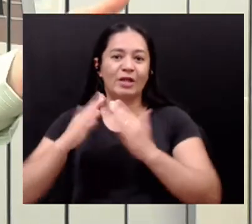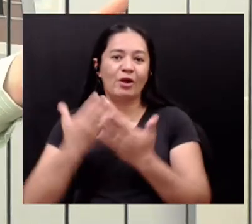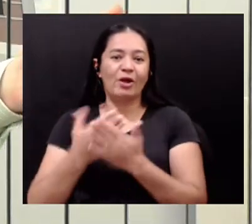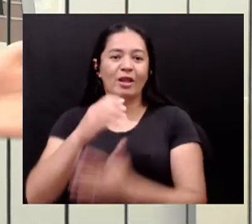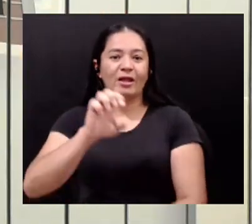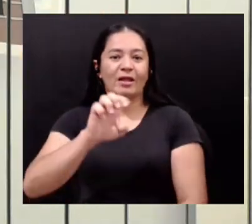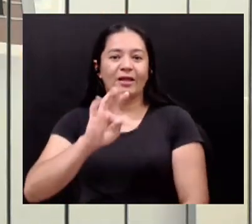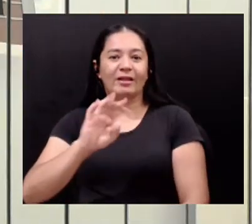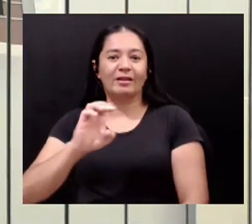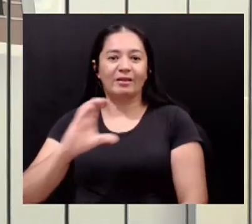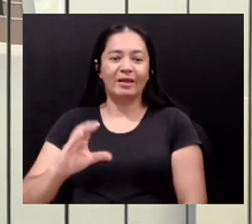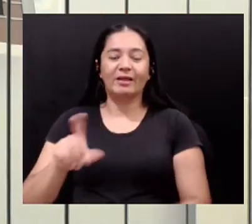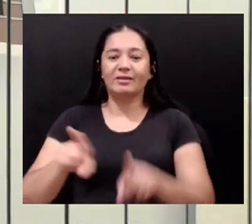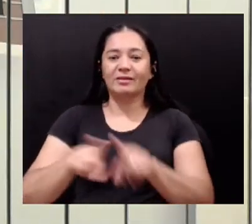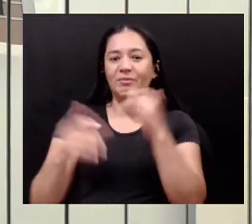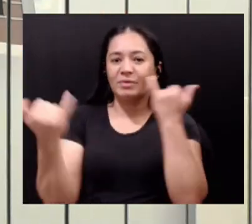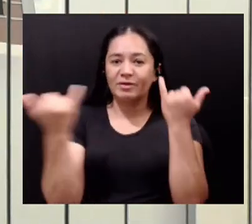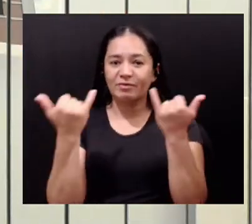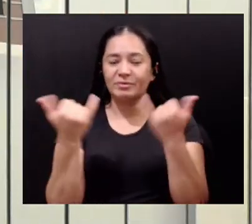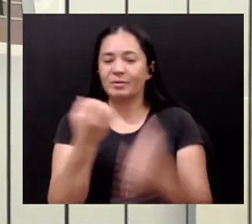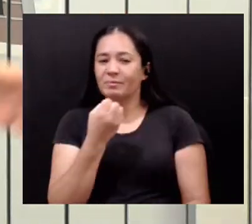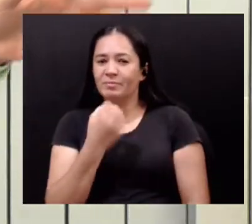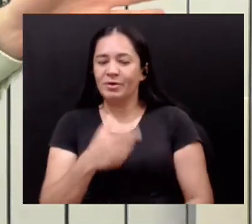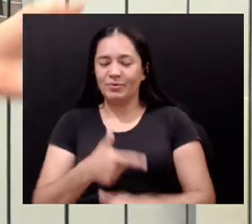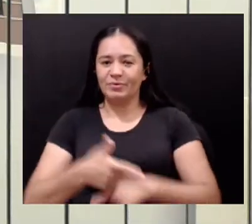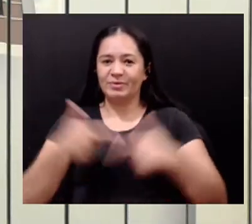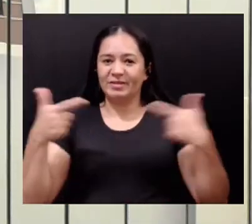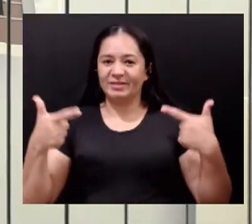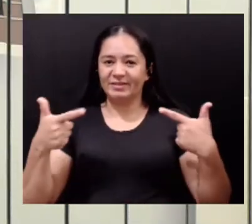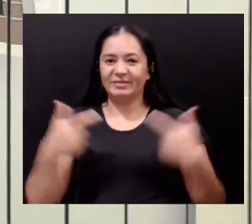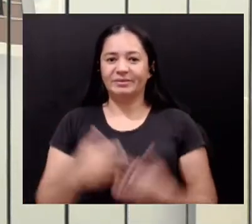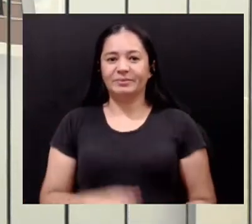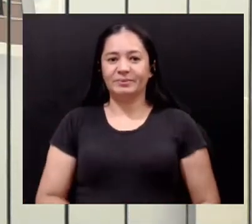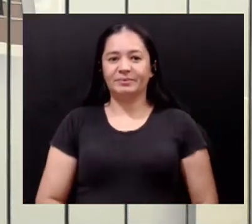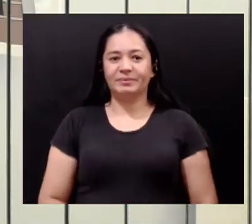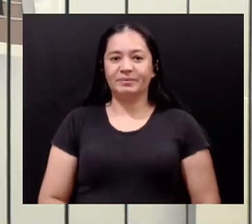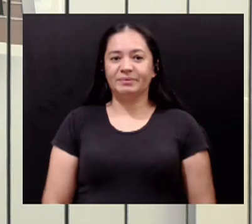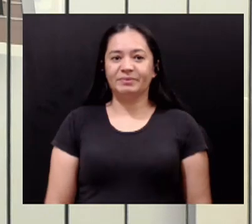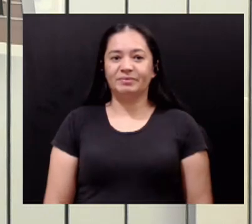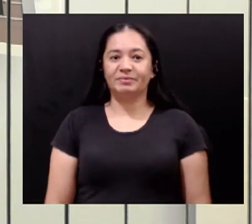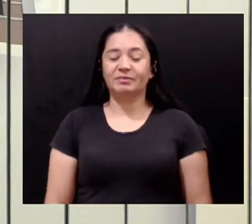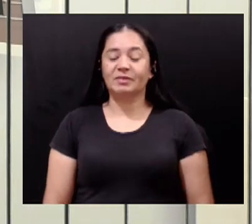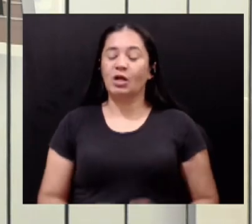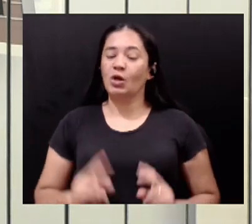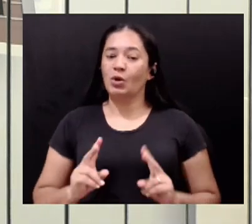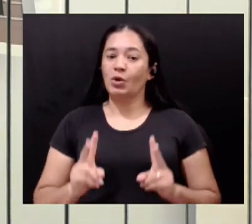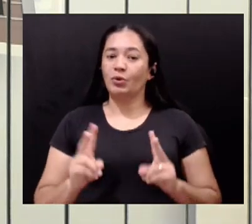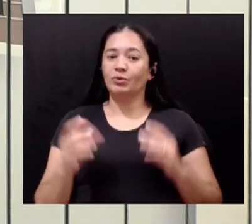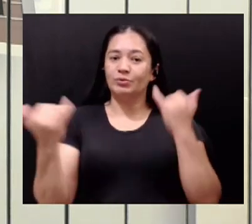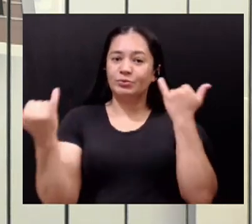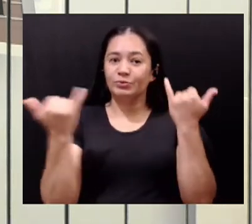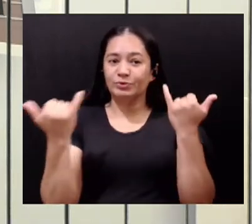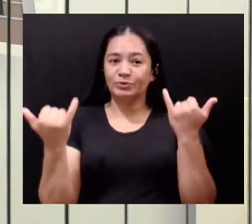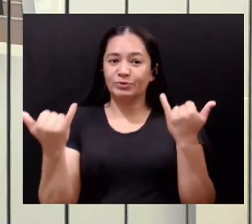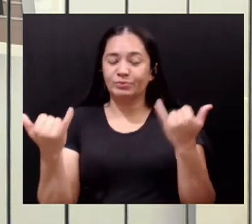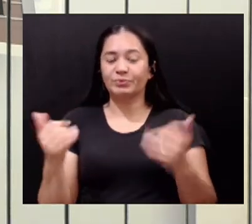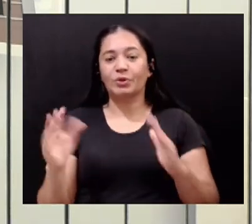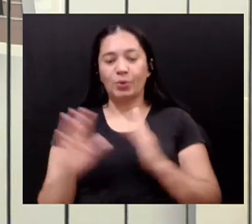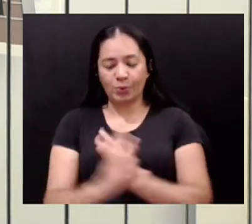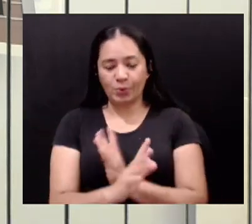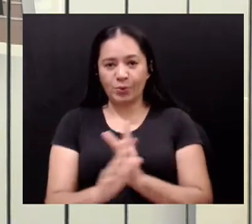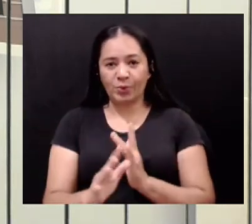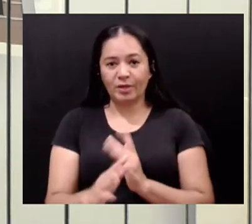informações e boa sorte desde já aos candidatos. Bom, a gente segue aqui com as notícias da metrópole. O governador de São Paulo